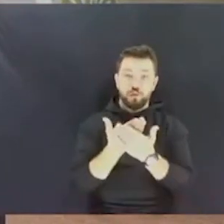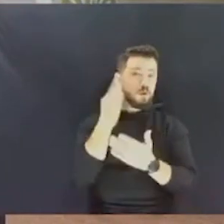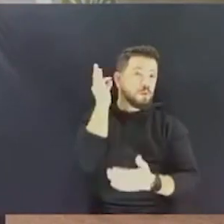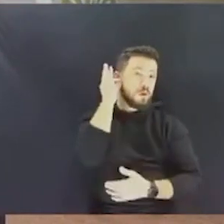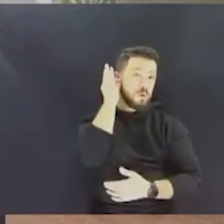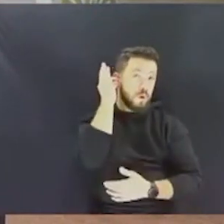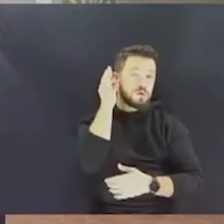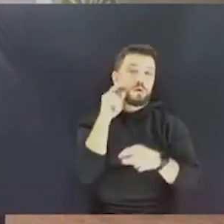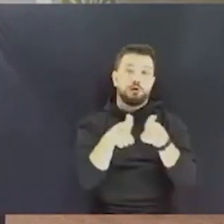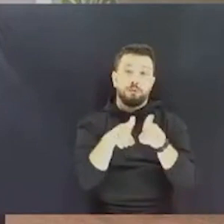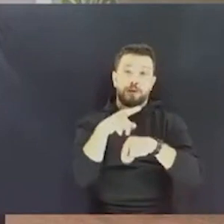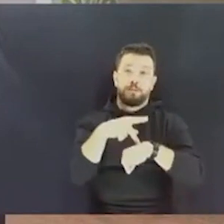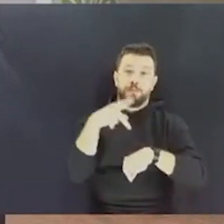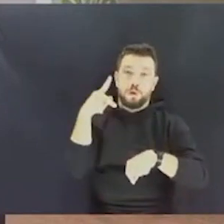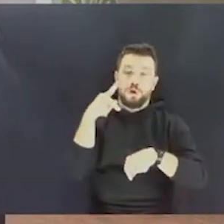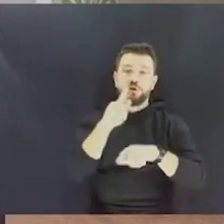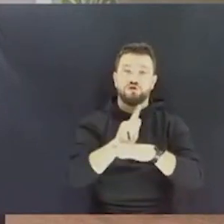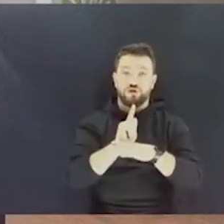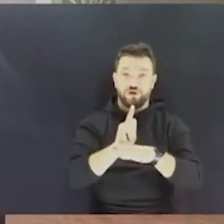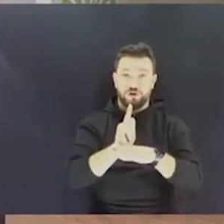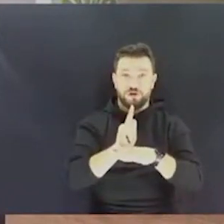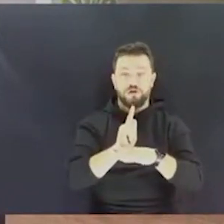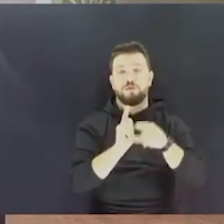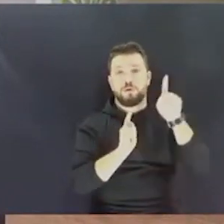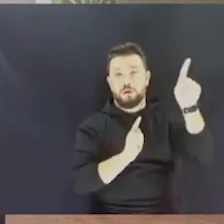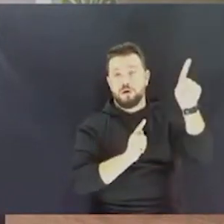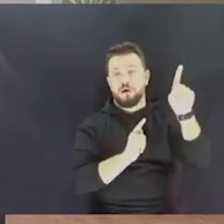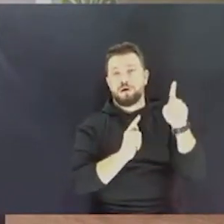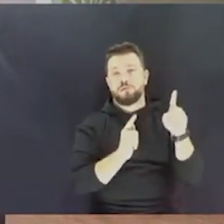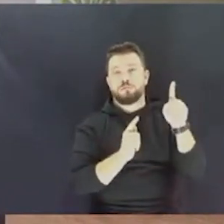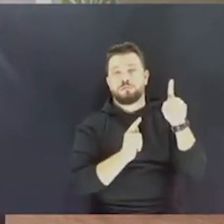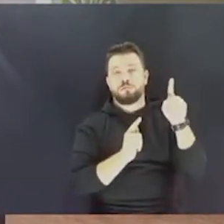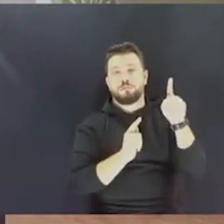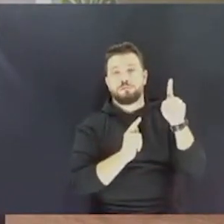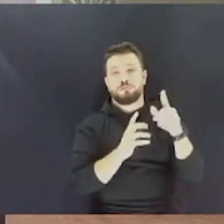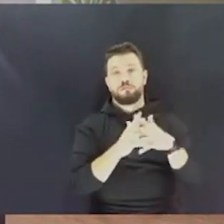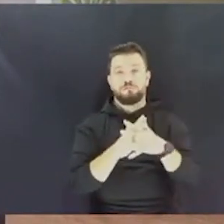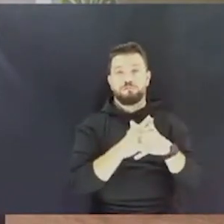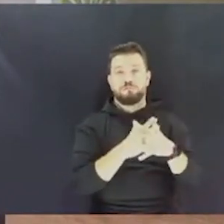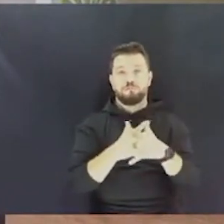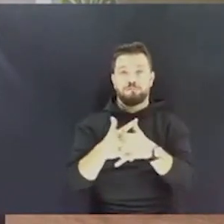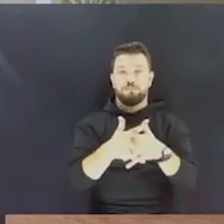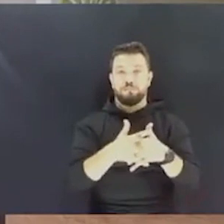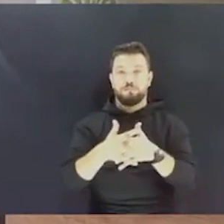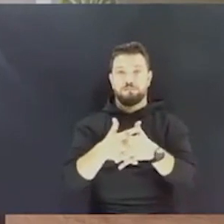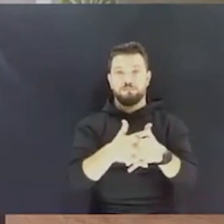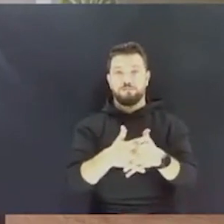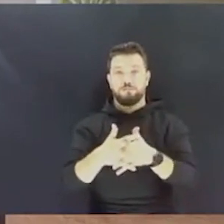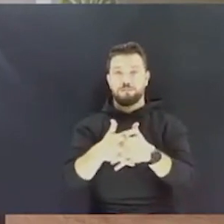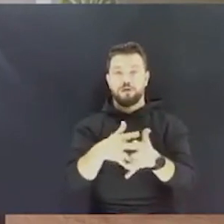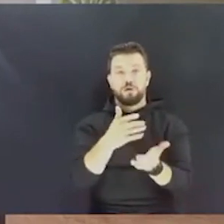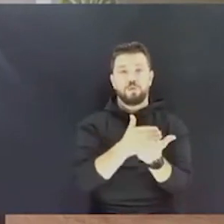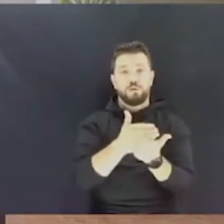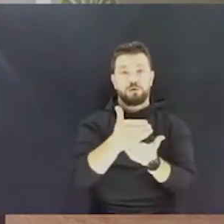de projetos pela organização dos Estados americanos desde 2013 é Defensor Público do Estado exerceu entre 2021